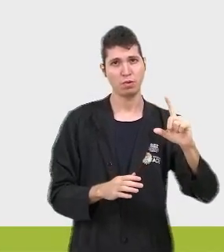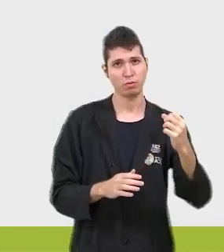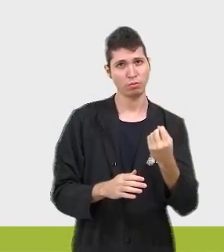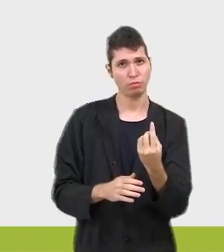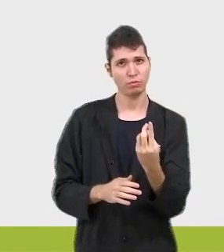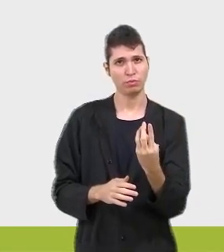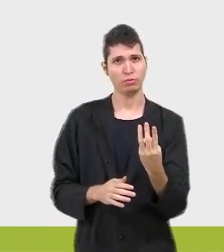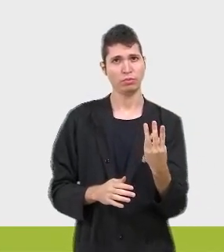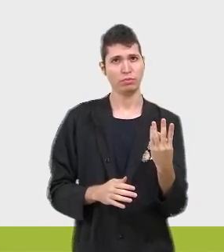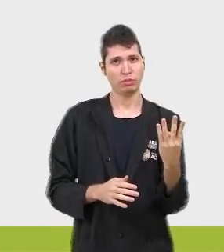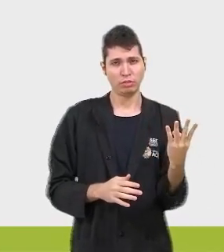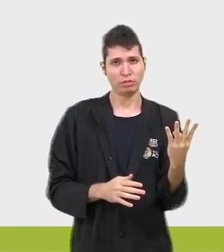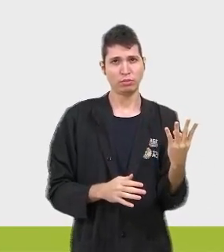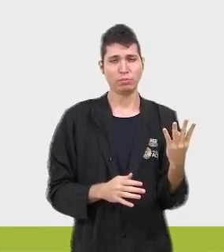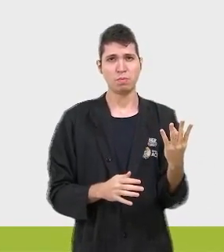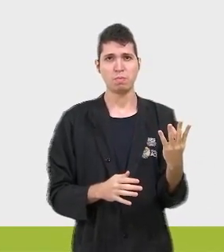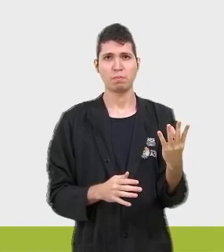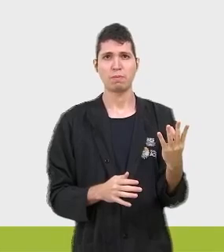quantidade